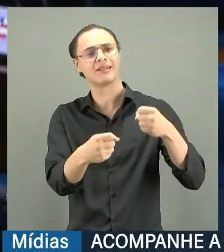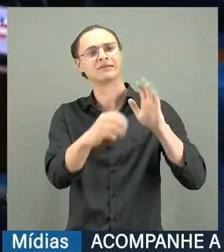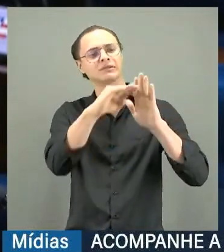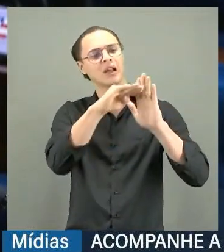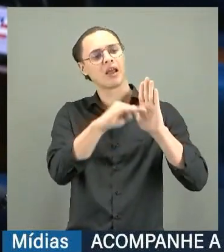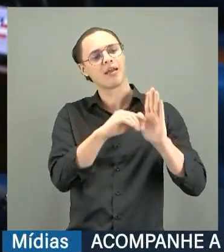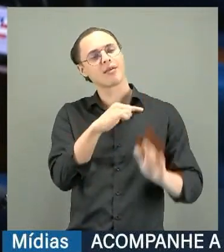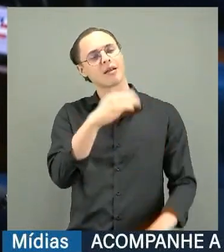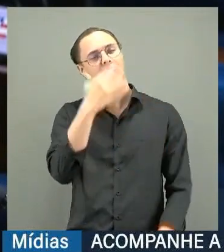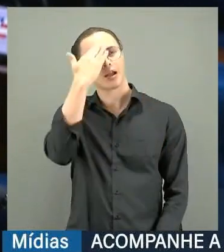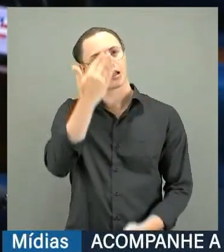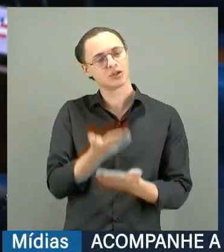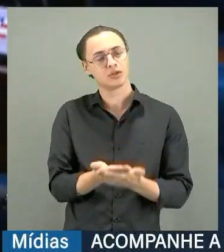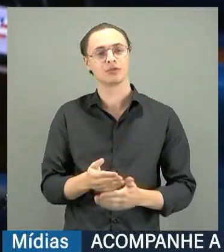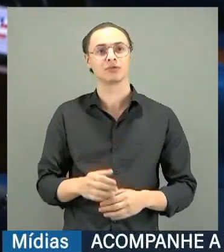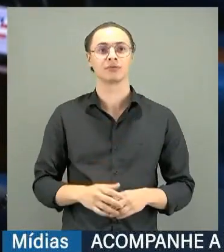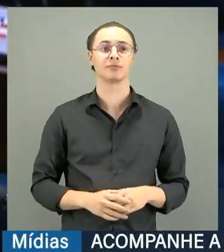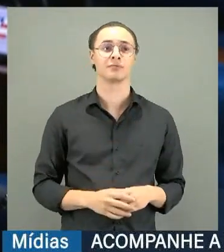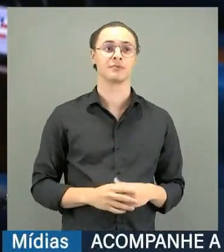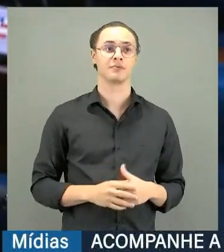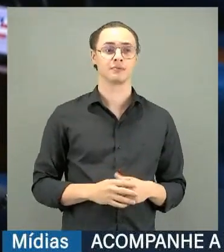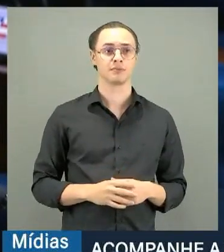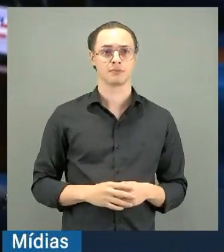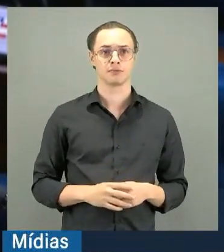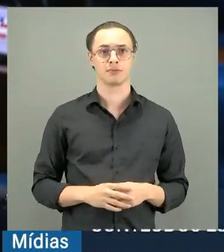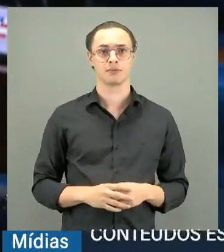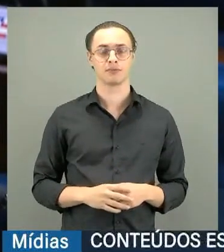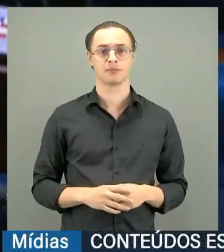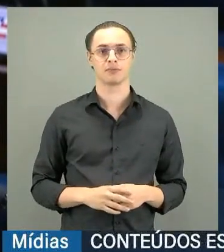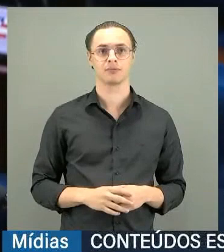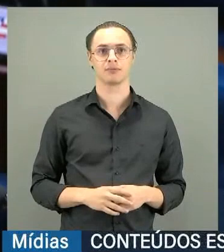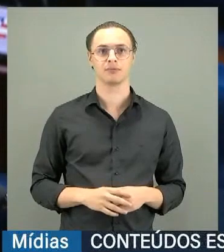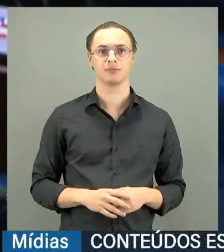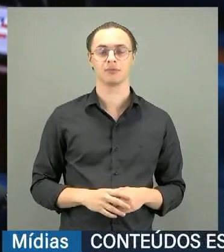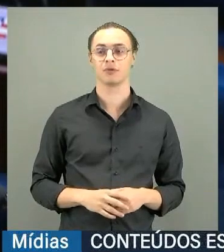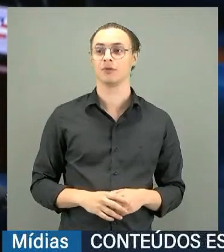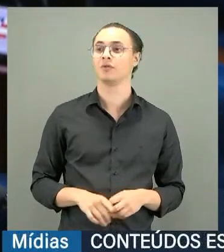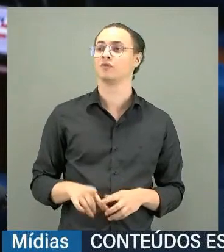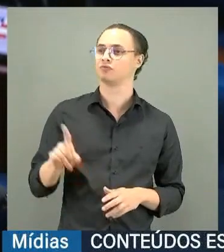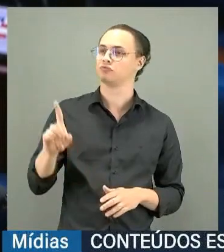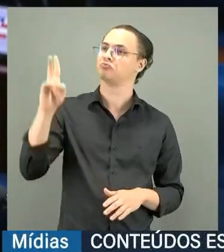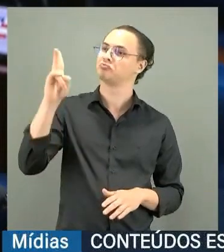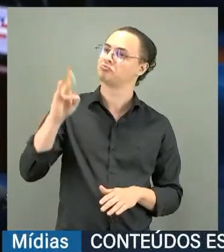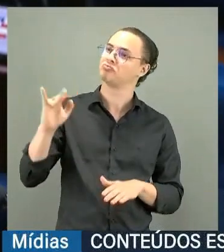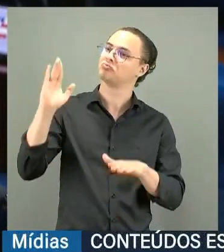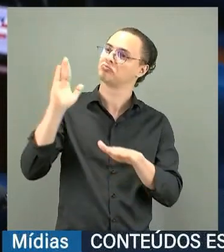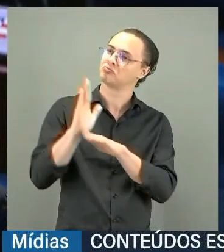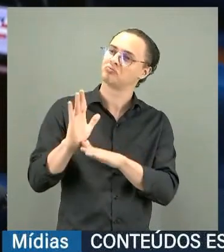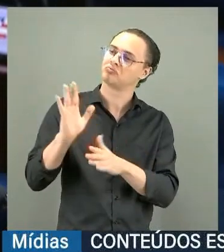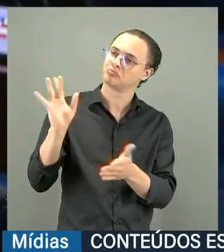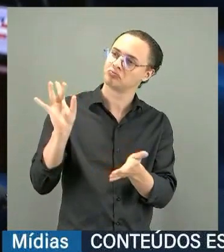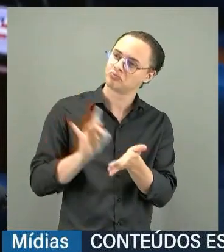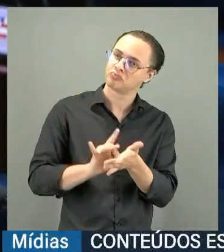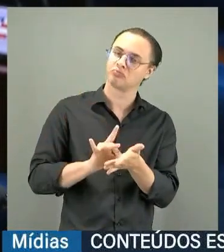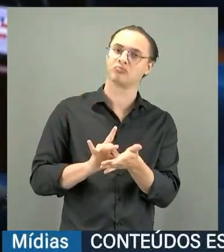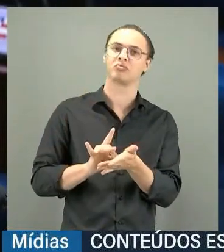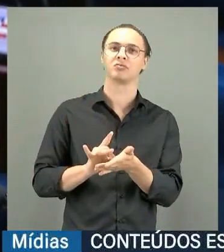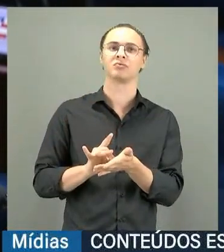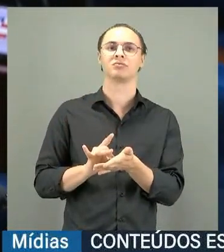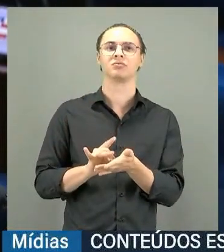que ele acredita e você vai colaborar muito o senador Magno Malta já tá colaborando e